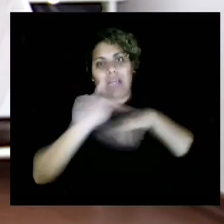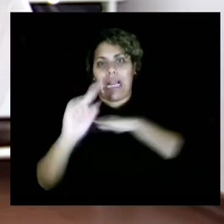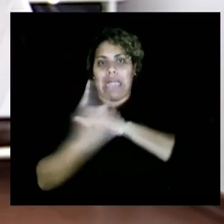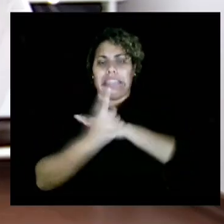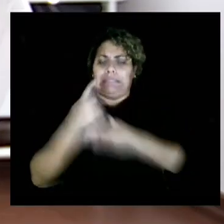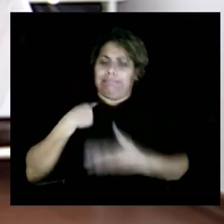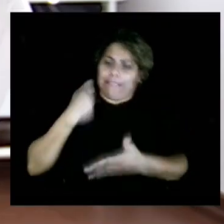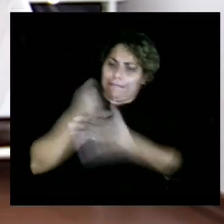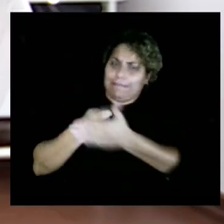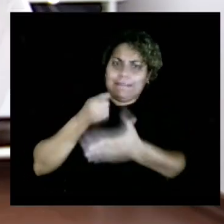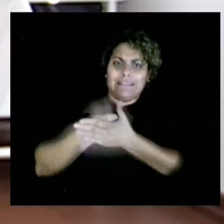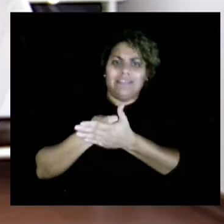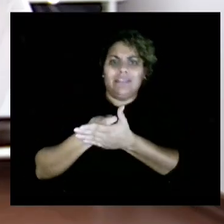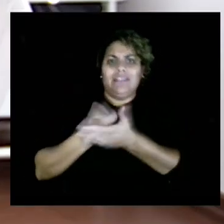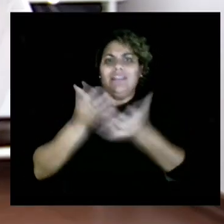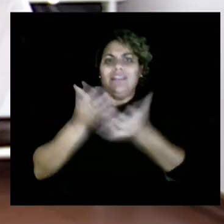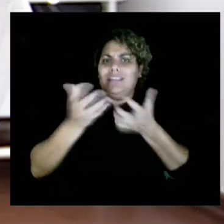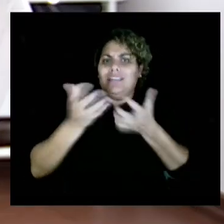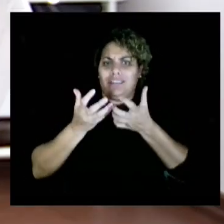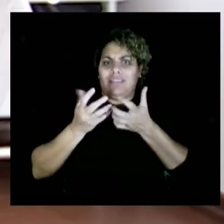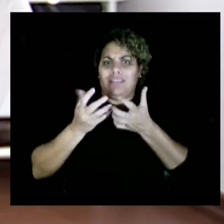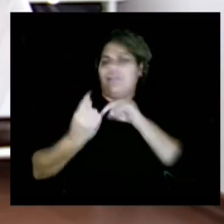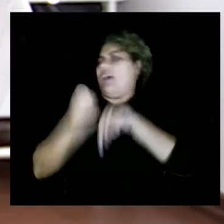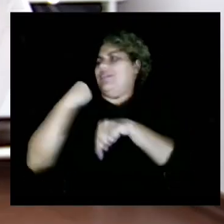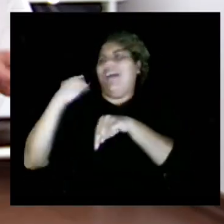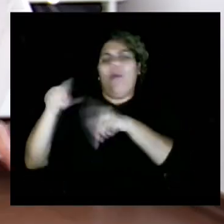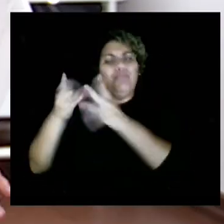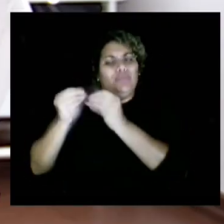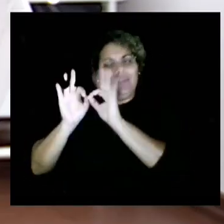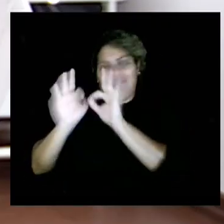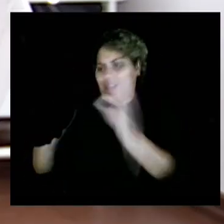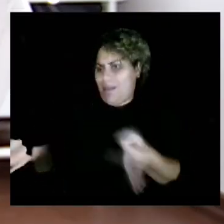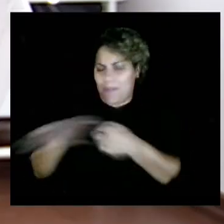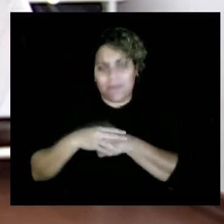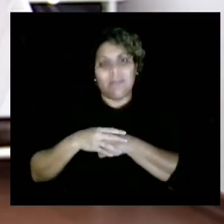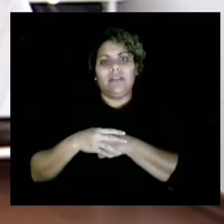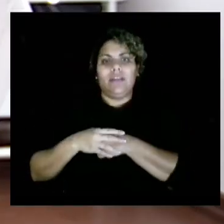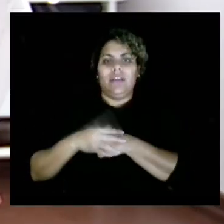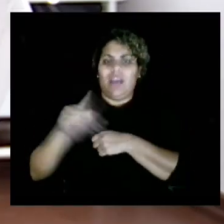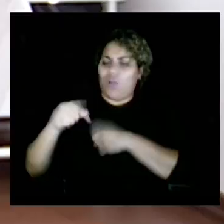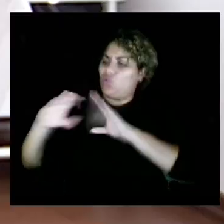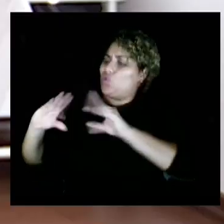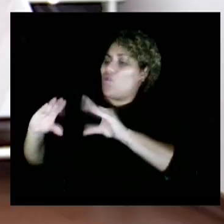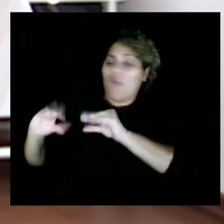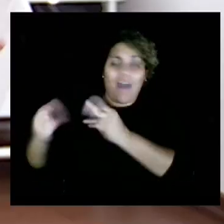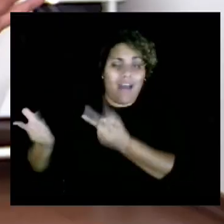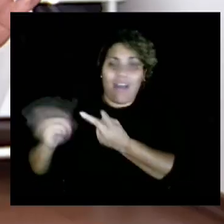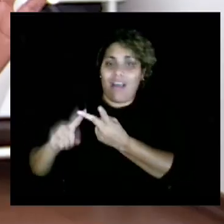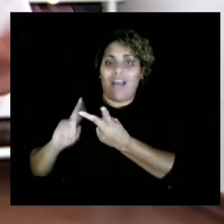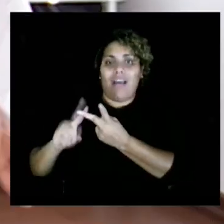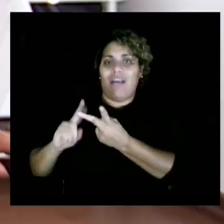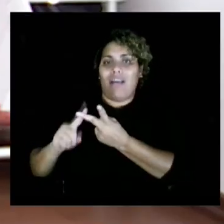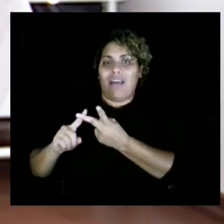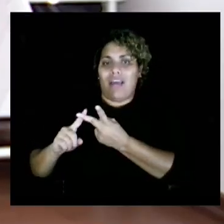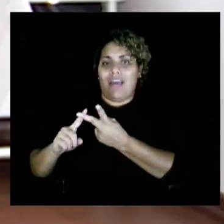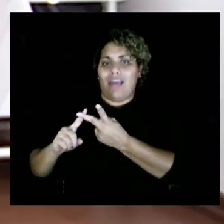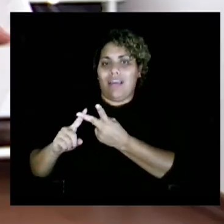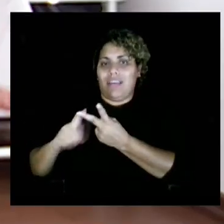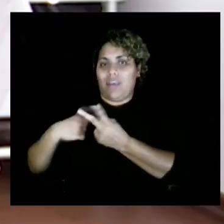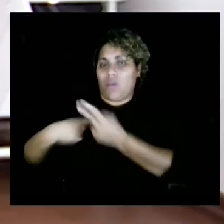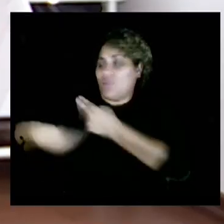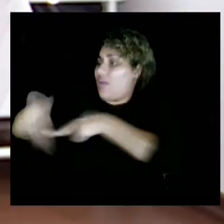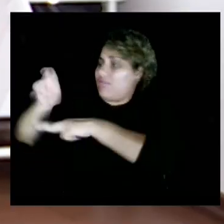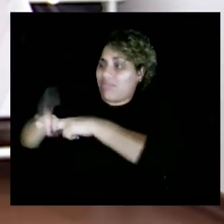coisa muito simples. Era um sofazinho, não tinha nem sofazinho. Era uma cadeirinha lá,